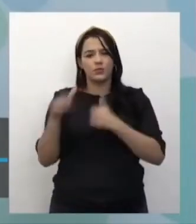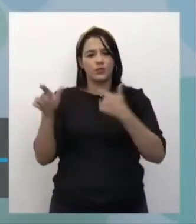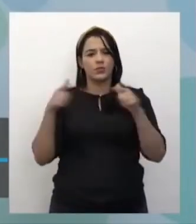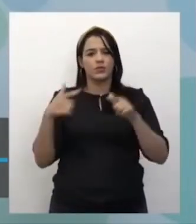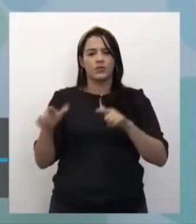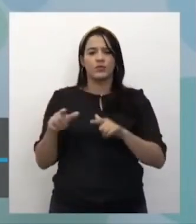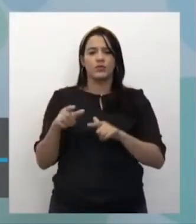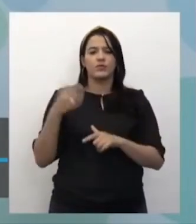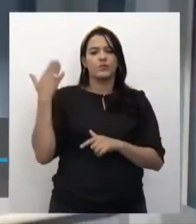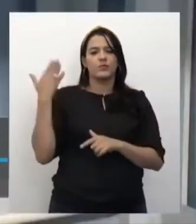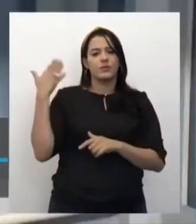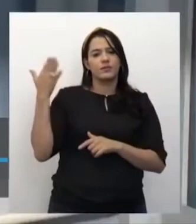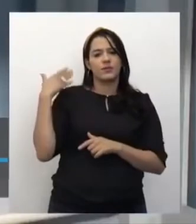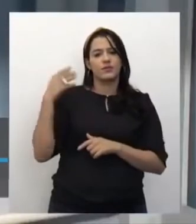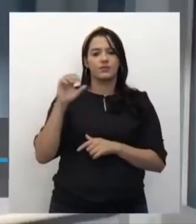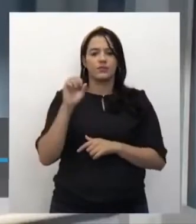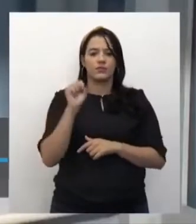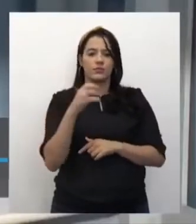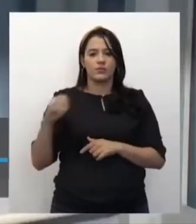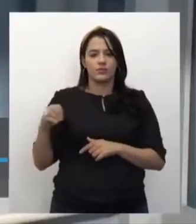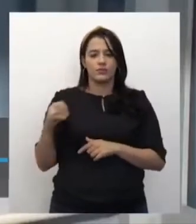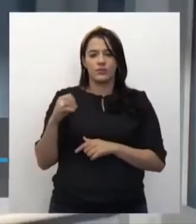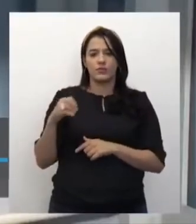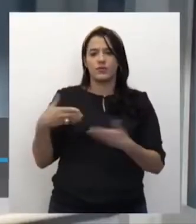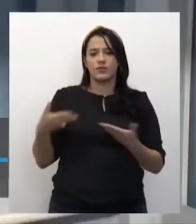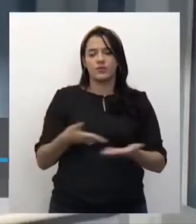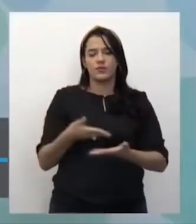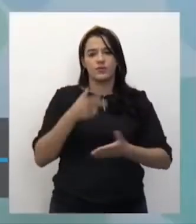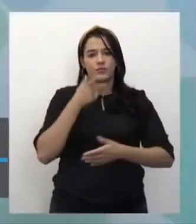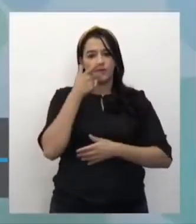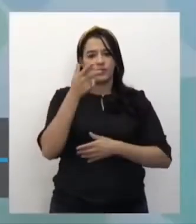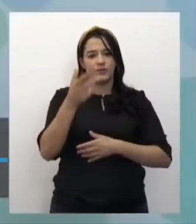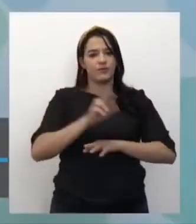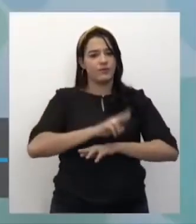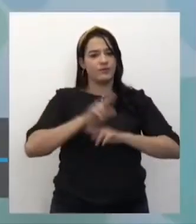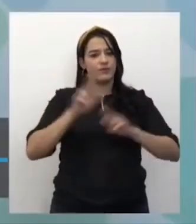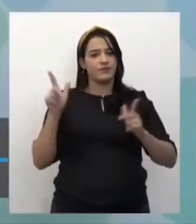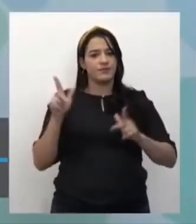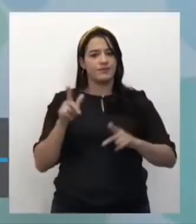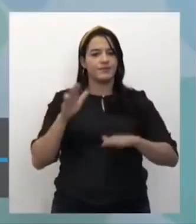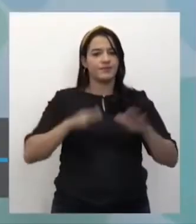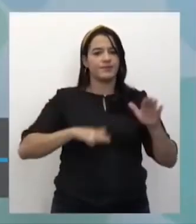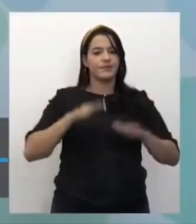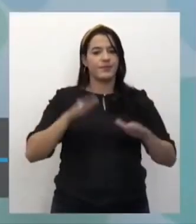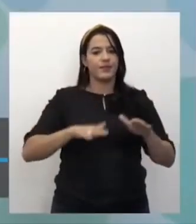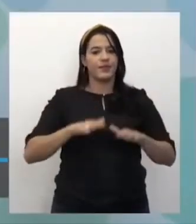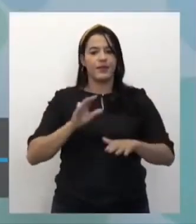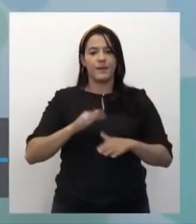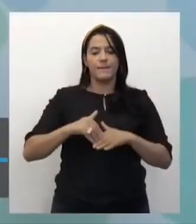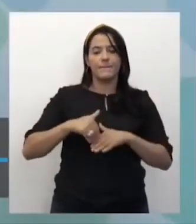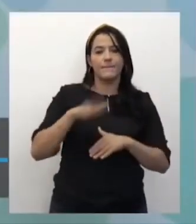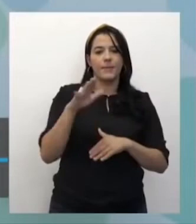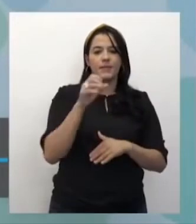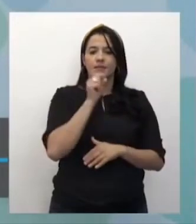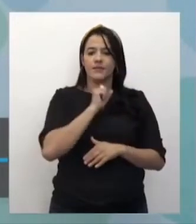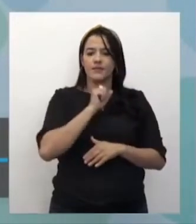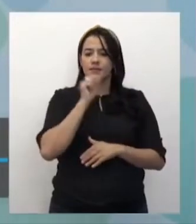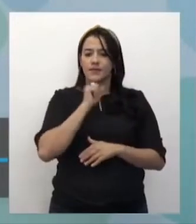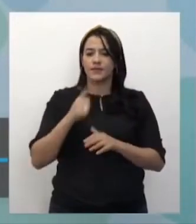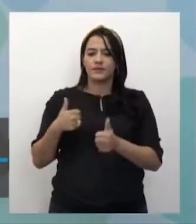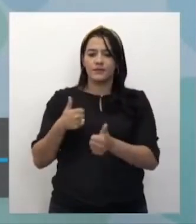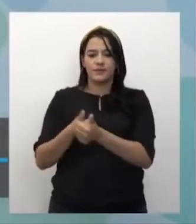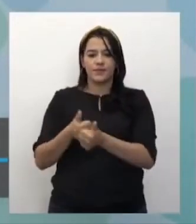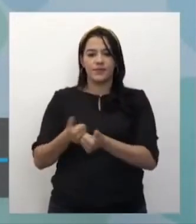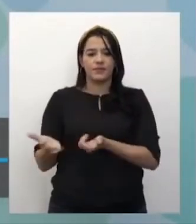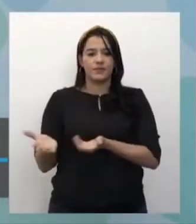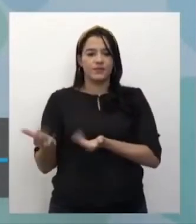anos 80, que hoje você fala, até faz com que você fique mais velho perante um adolescente, assim,